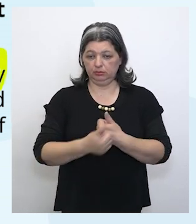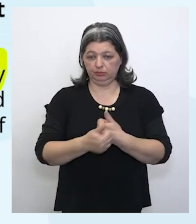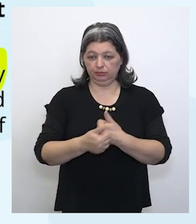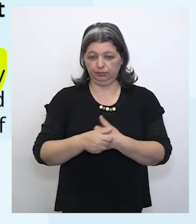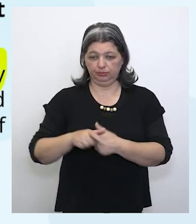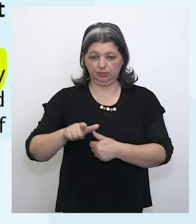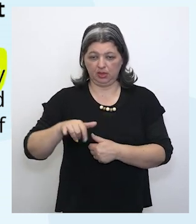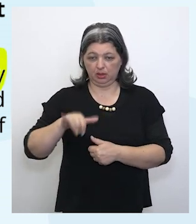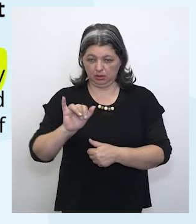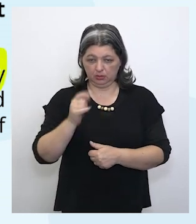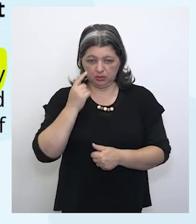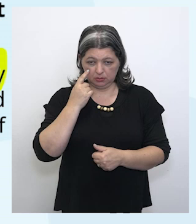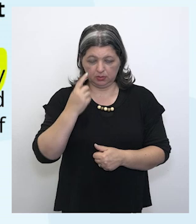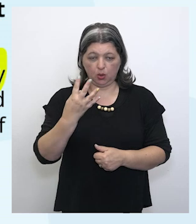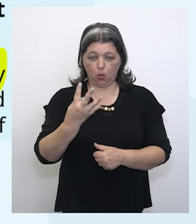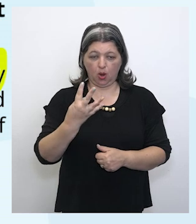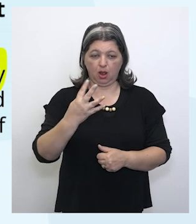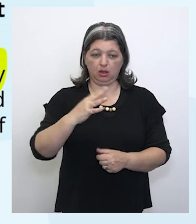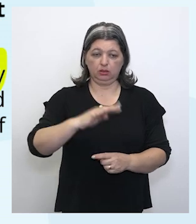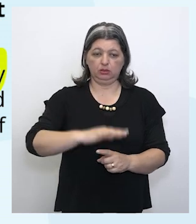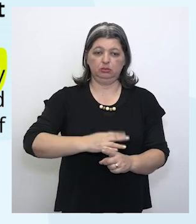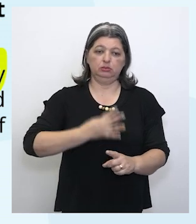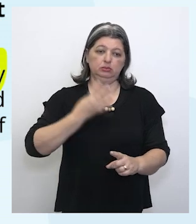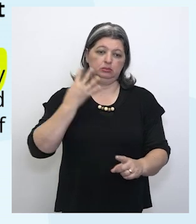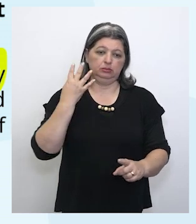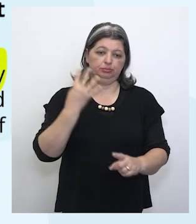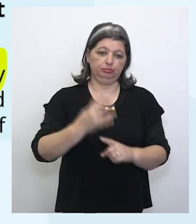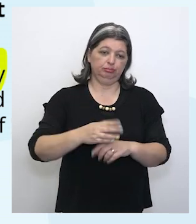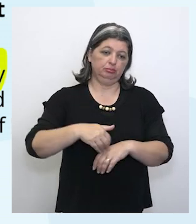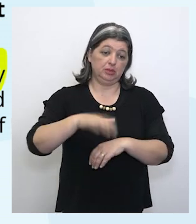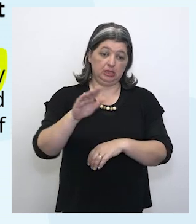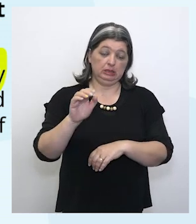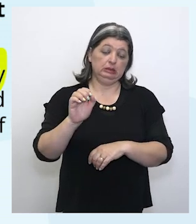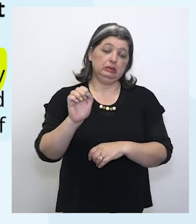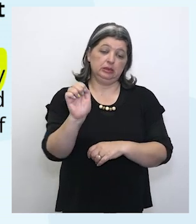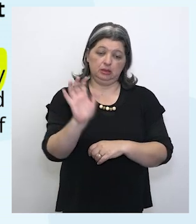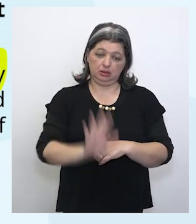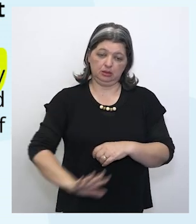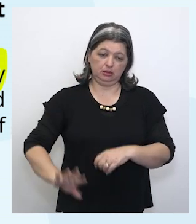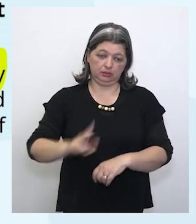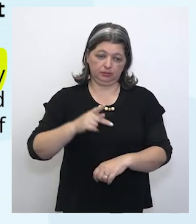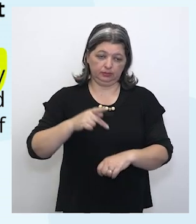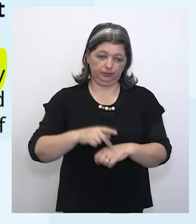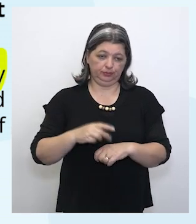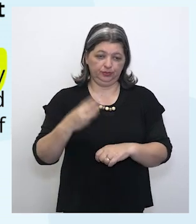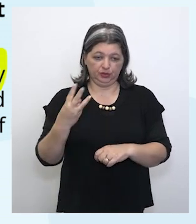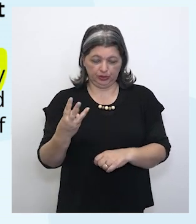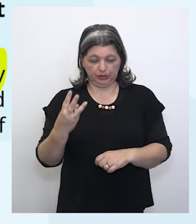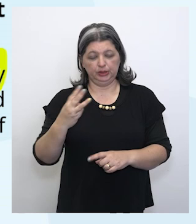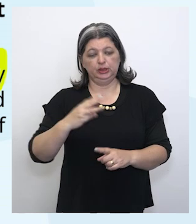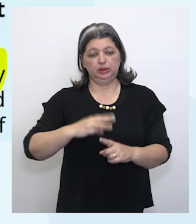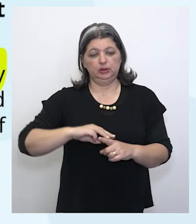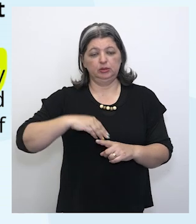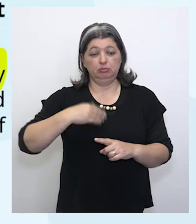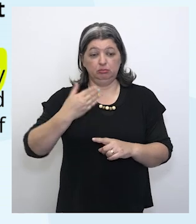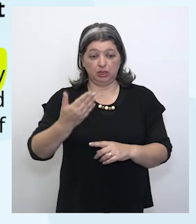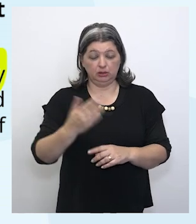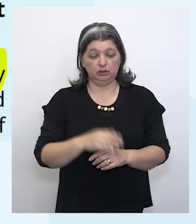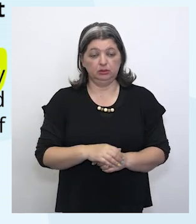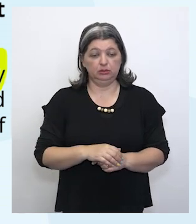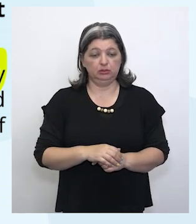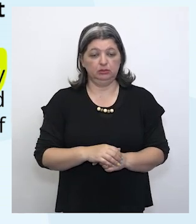times more, 4 vezes mais recursos do que um na África e 3 vezes mais do que um na Ásia, mas